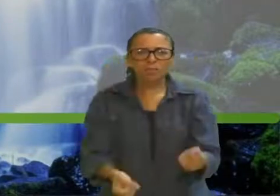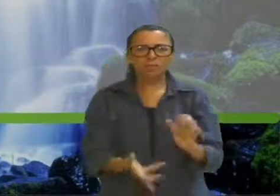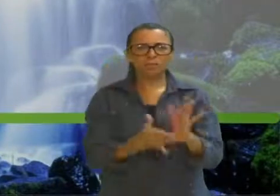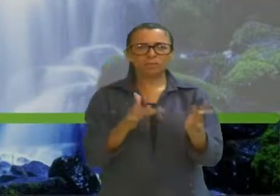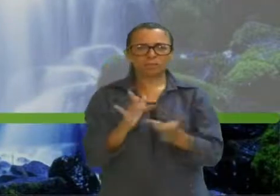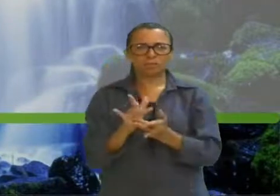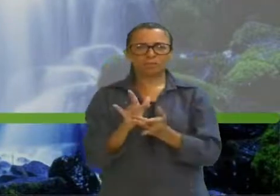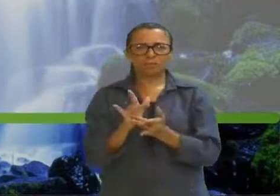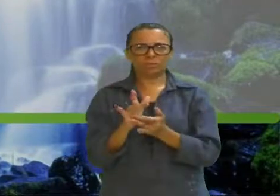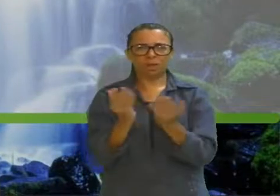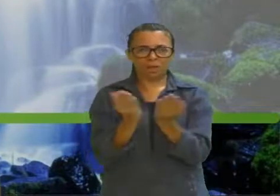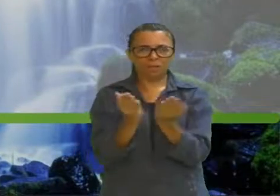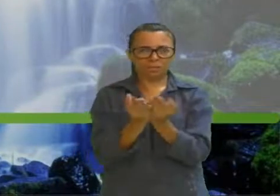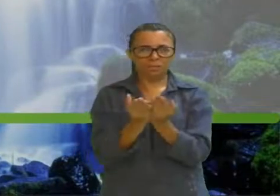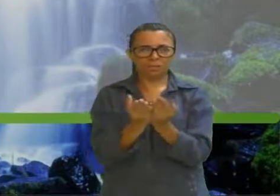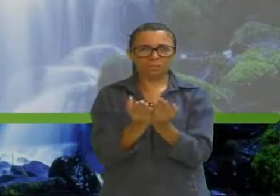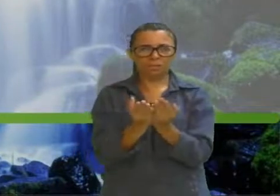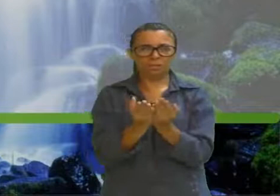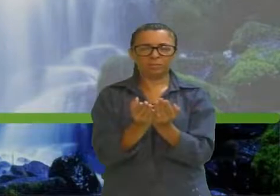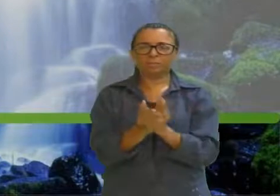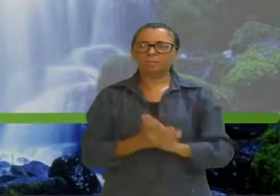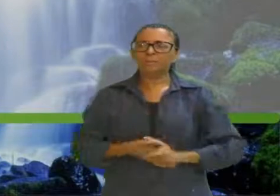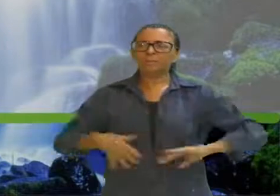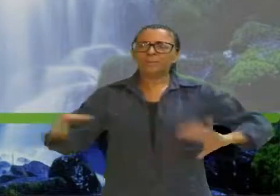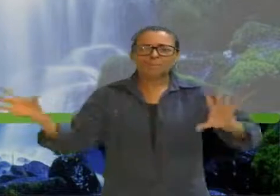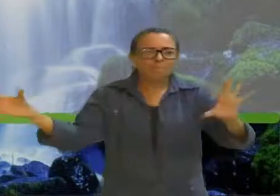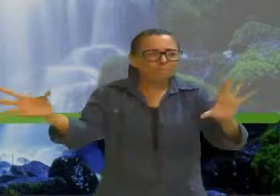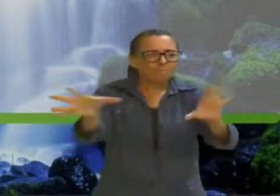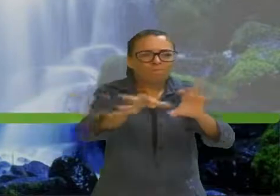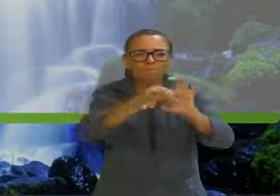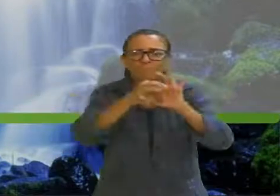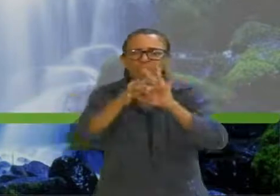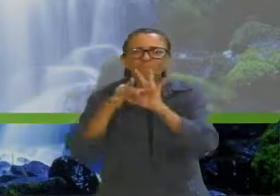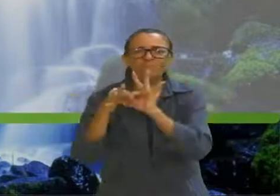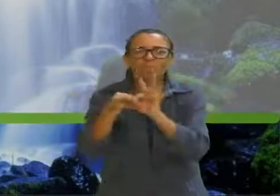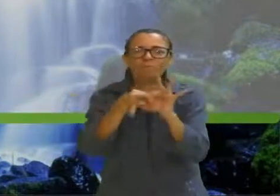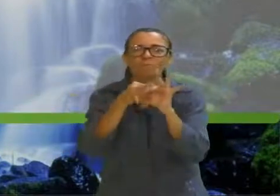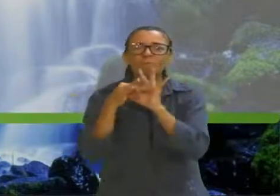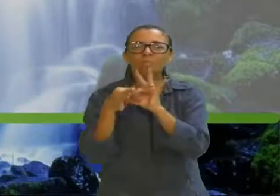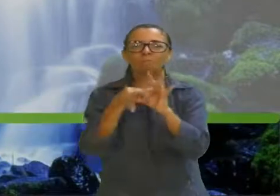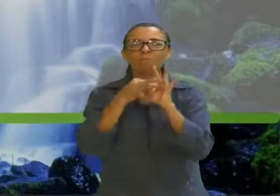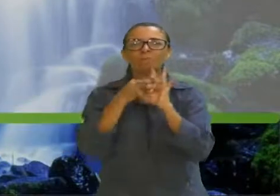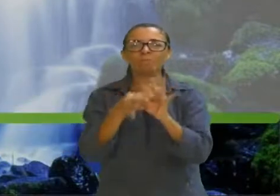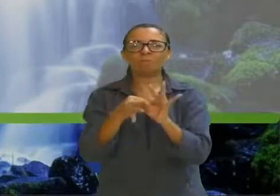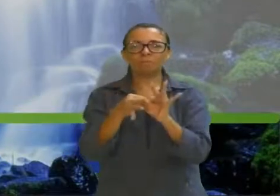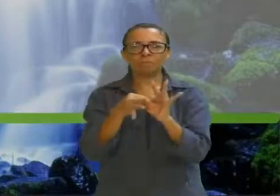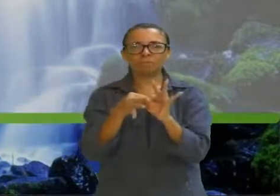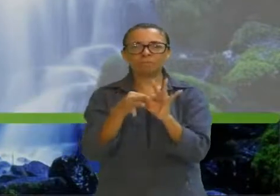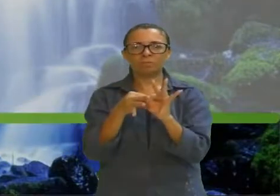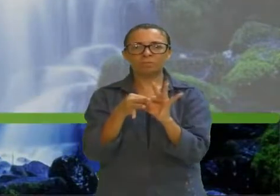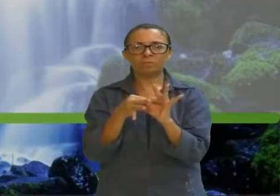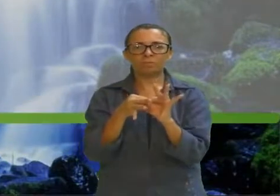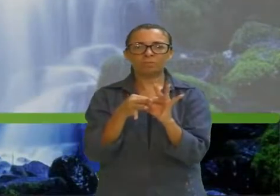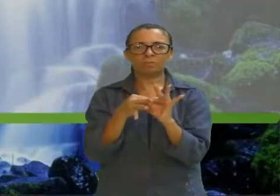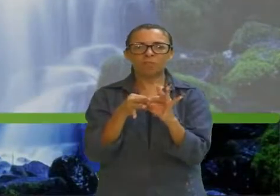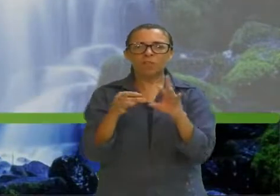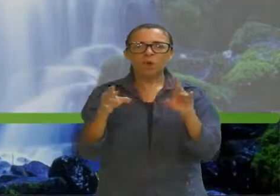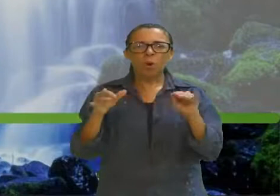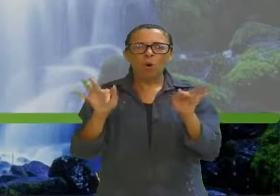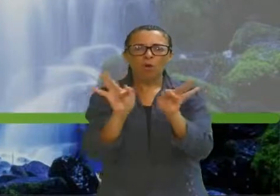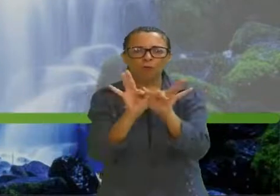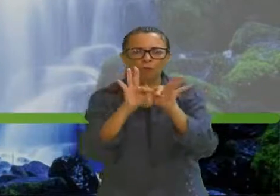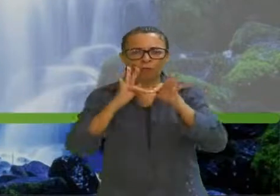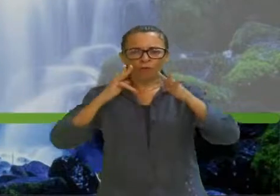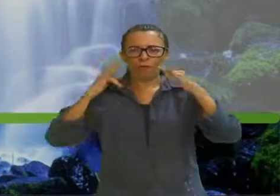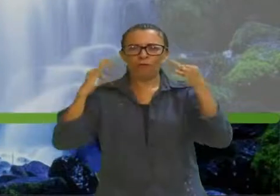dos laços de sangue, como pai, mãe. Como que está sendo as nossas relações?